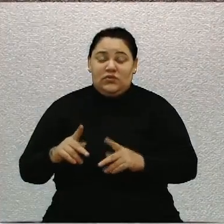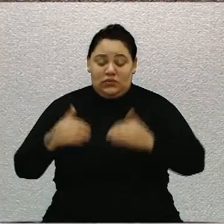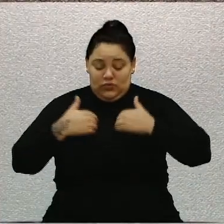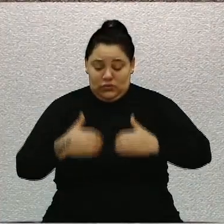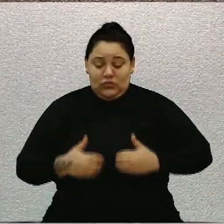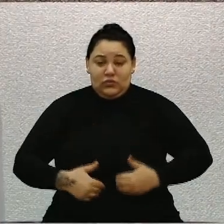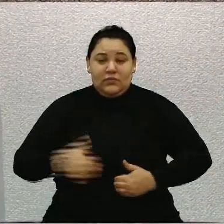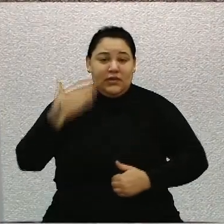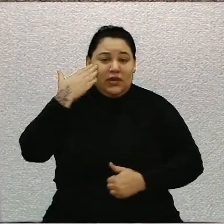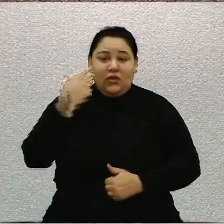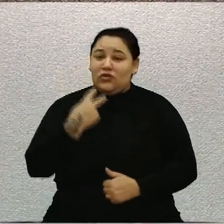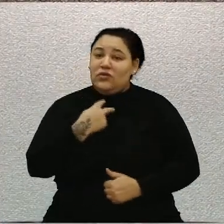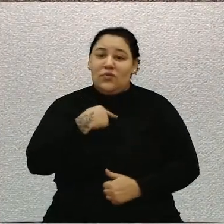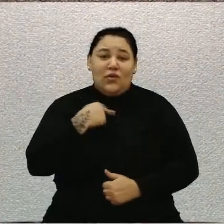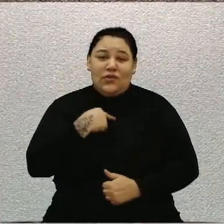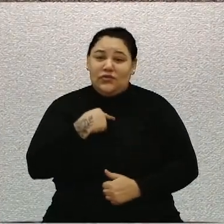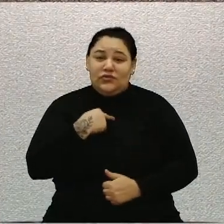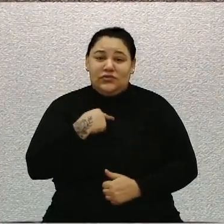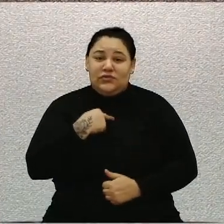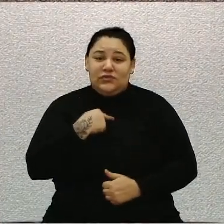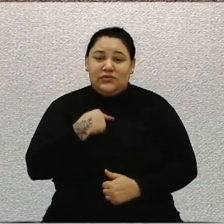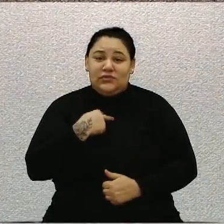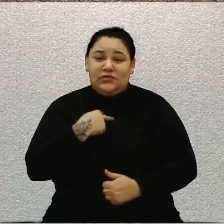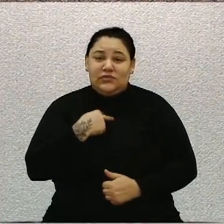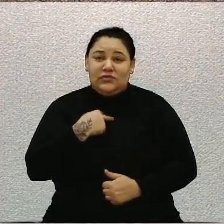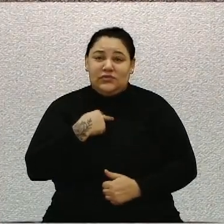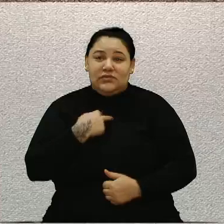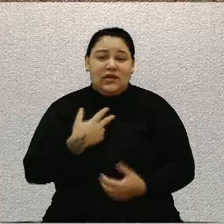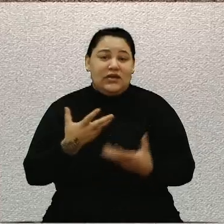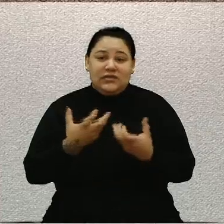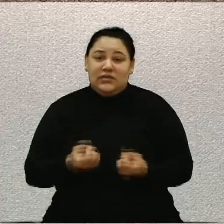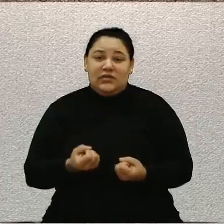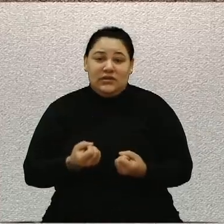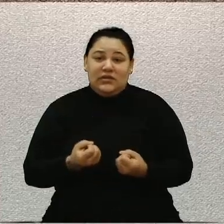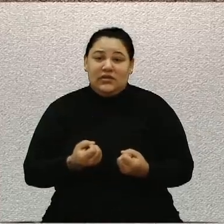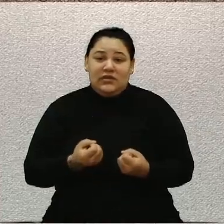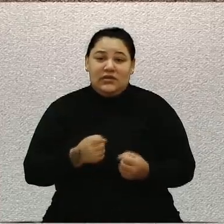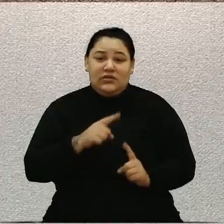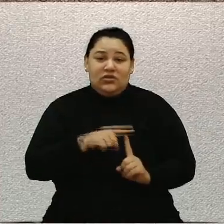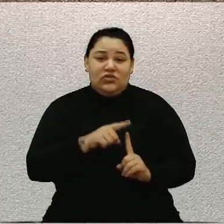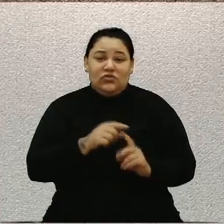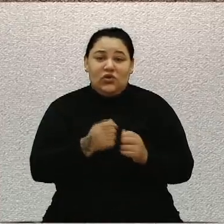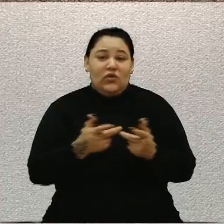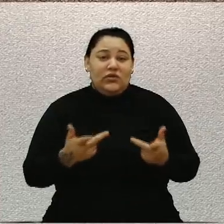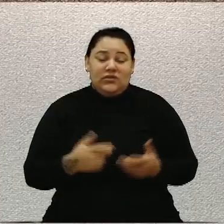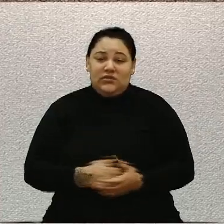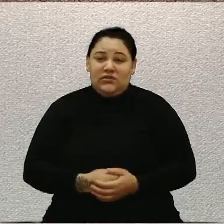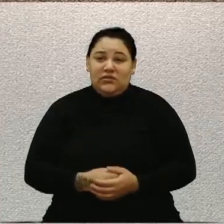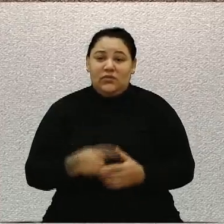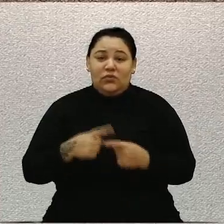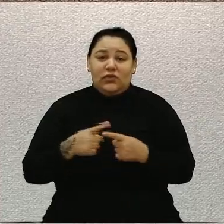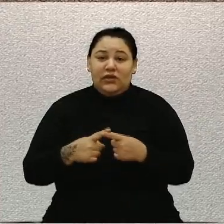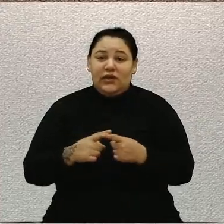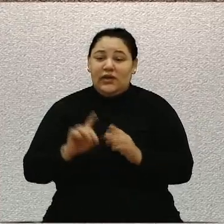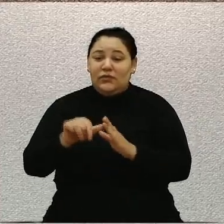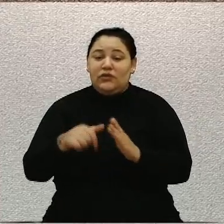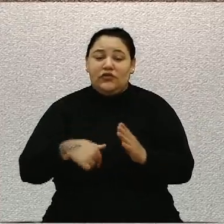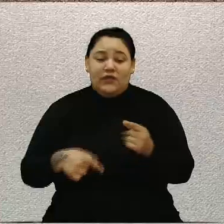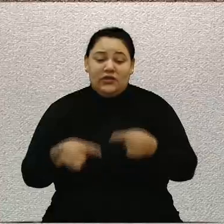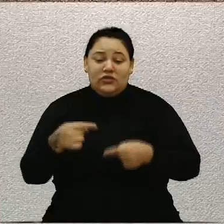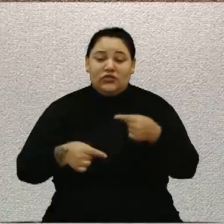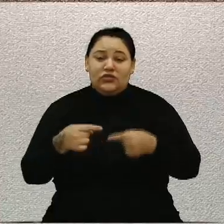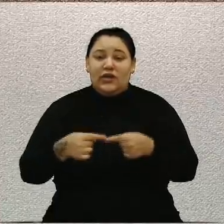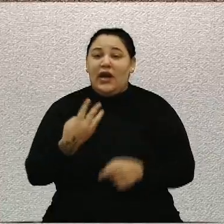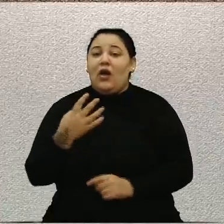mental, não podemos compactuar com este tipo de matéria. Porque daqui a pouco nós vamos estar discutindo, não, 40 não é